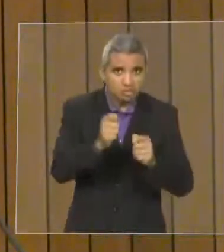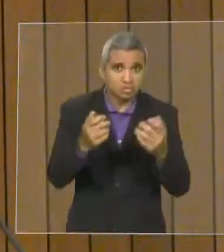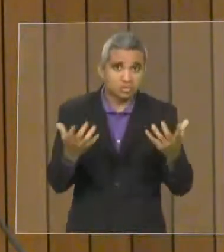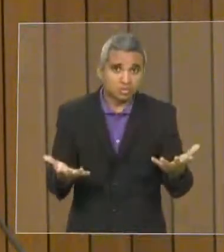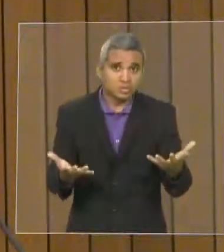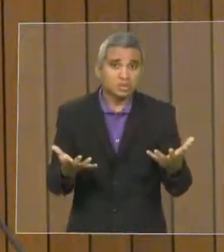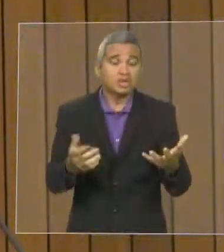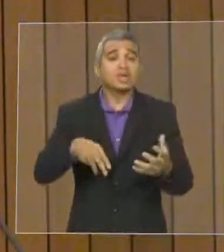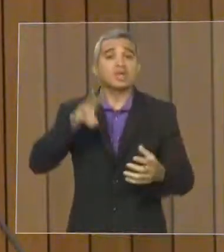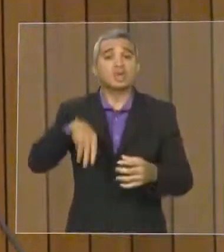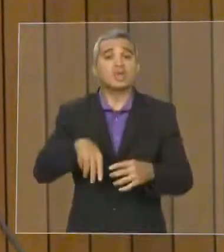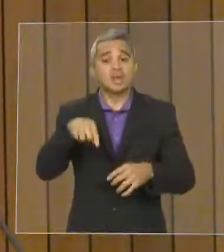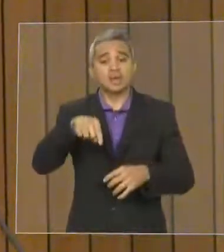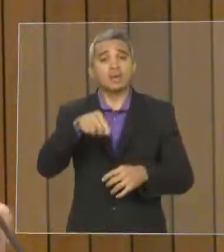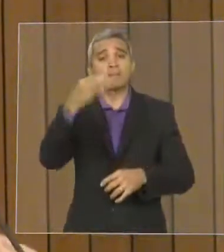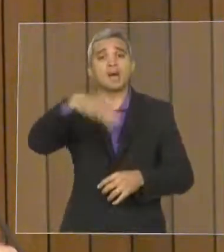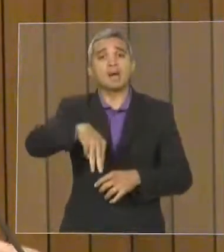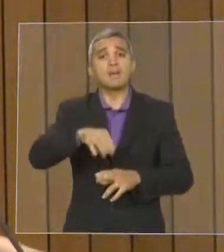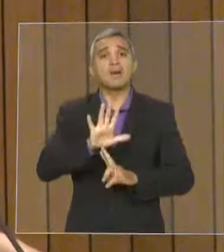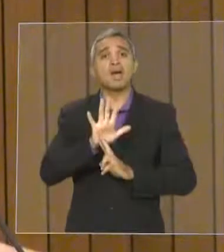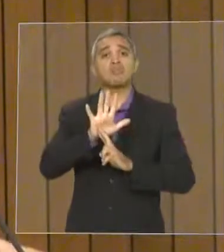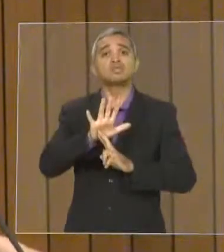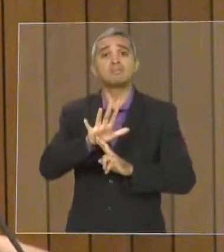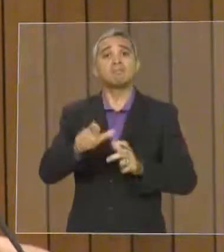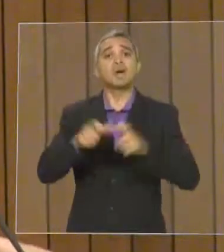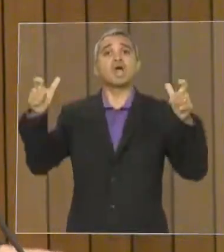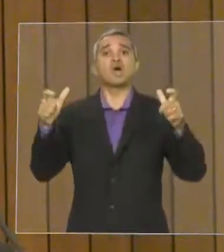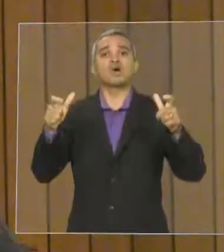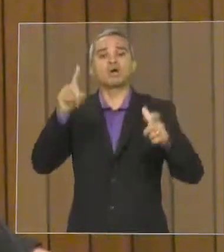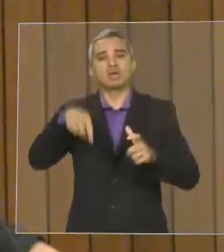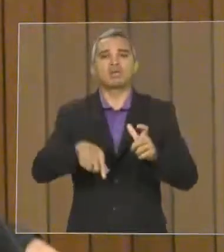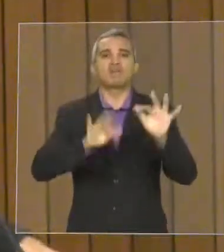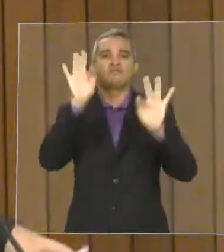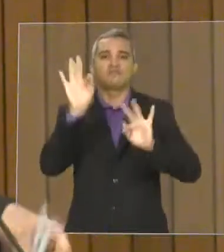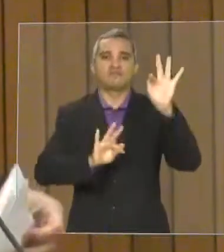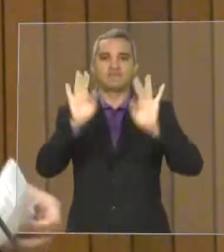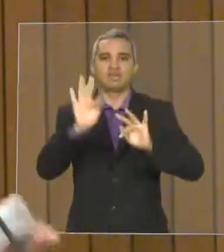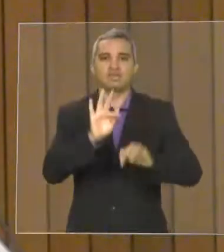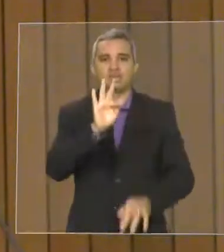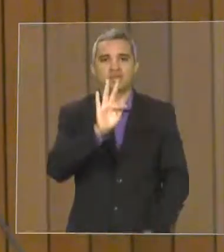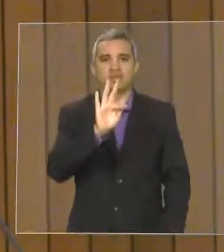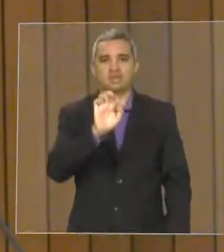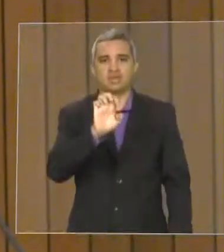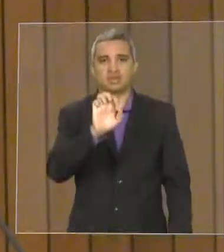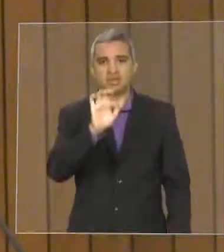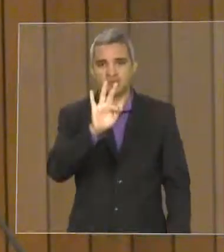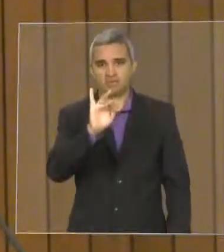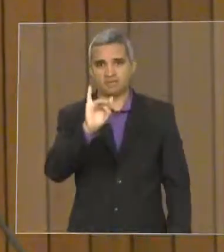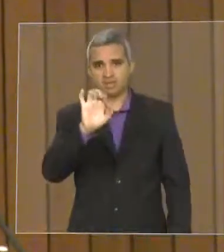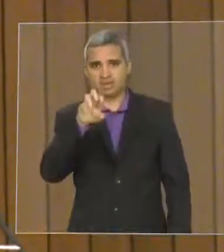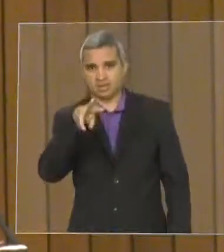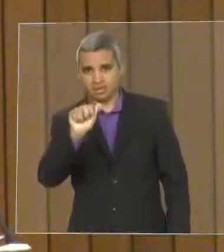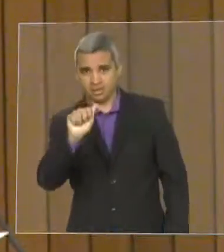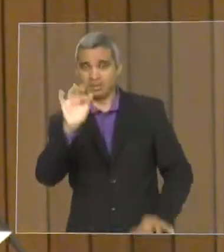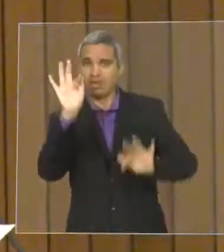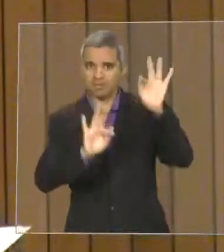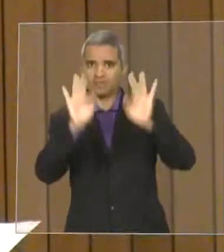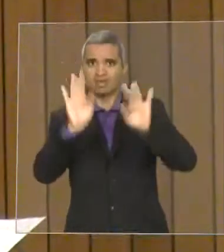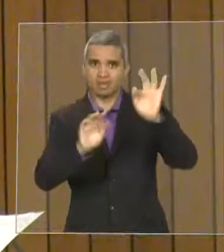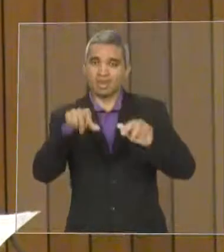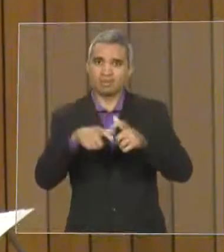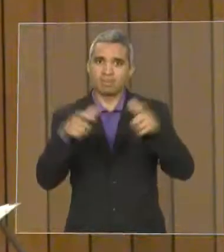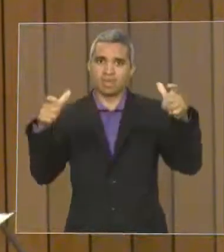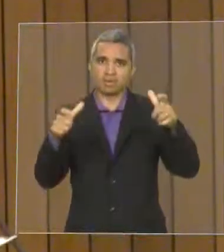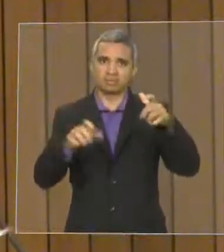indústrias do Maranhão é exatamente a Federação das Indústrias do Maranhão, a FIEMA, que congrega todos os outros representantes. E aqui, senhores e